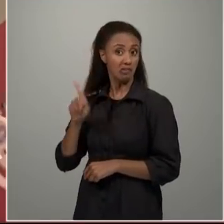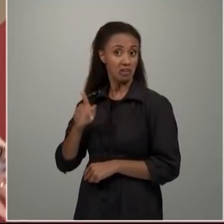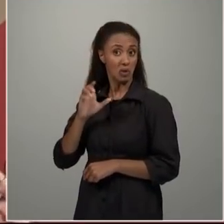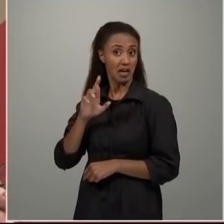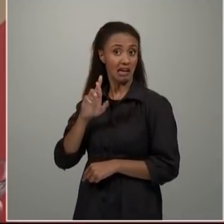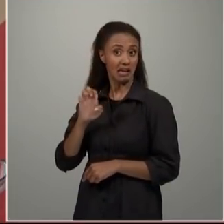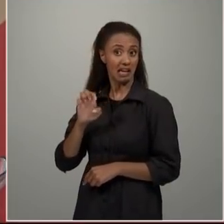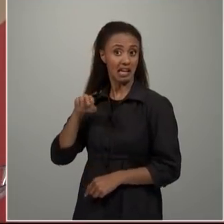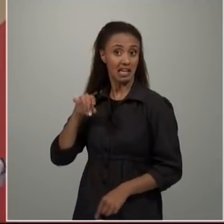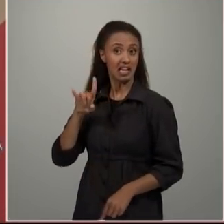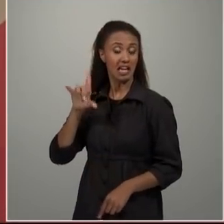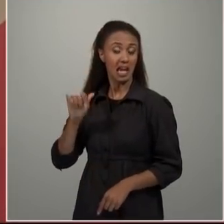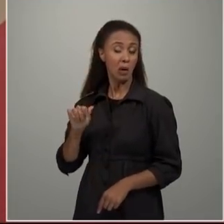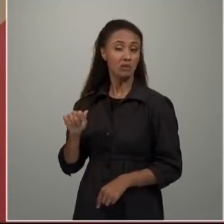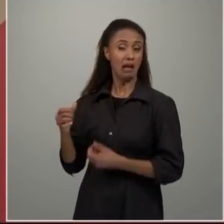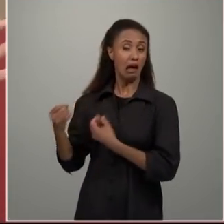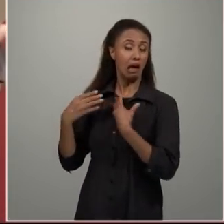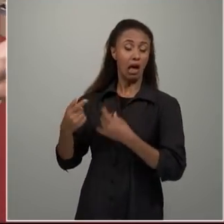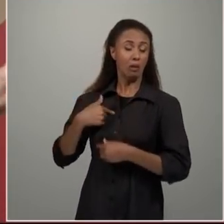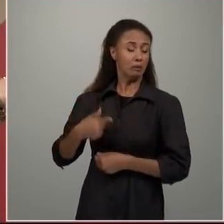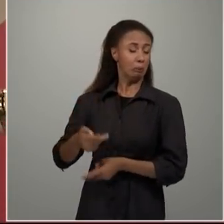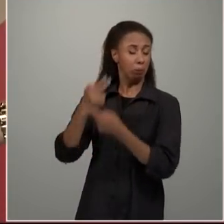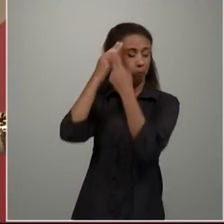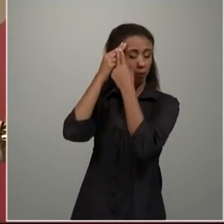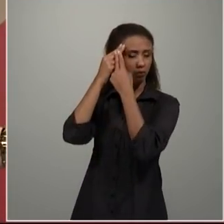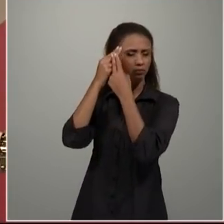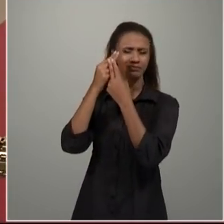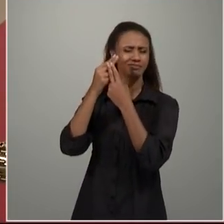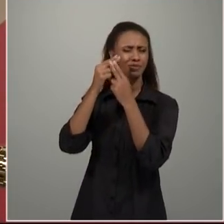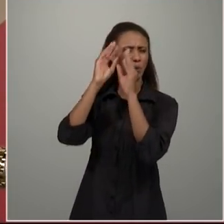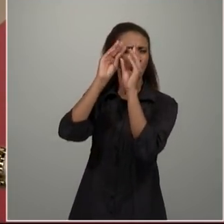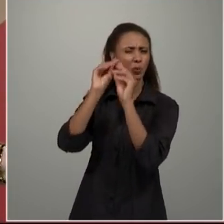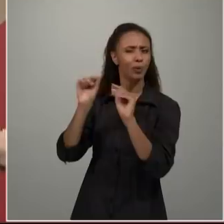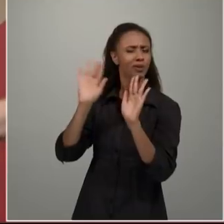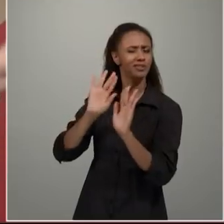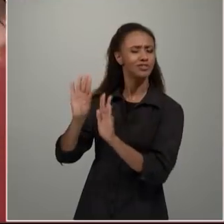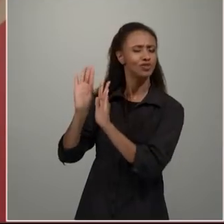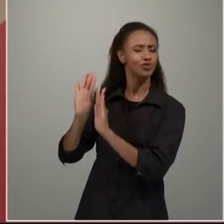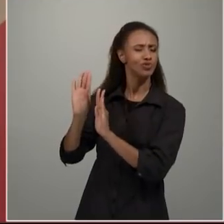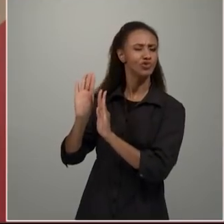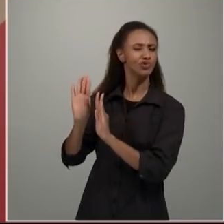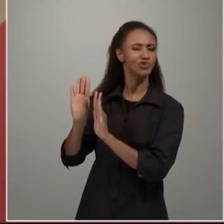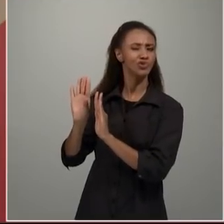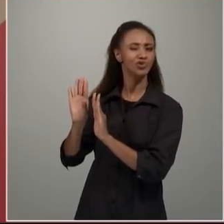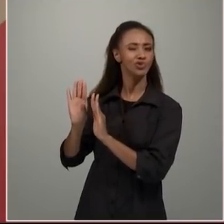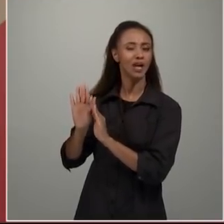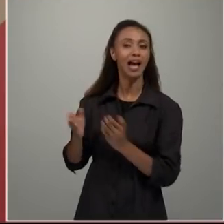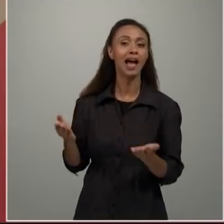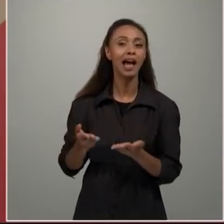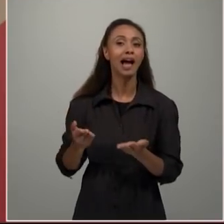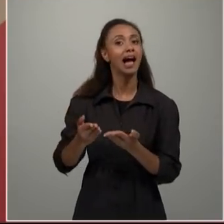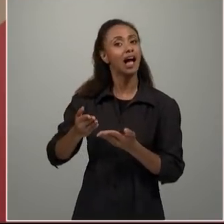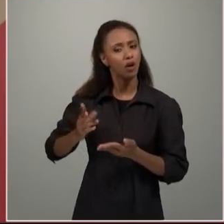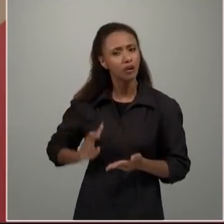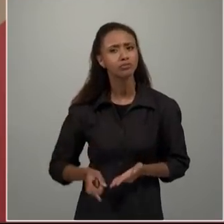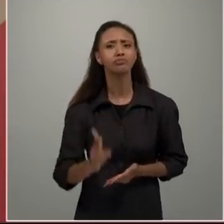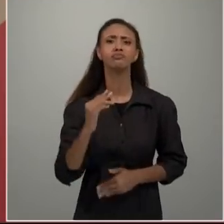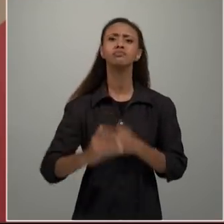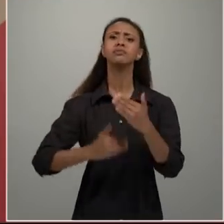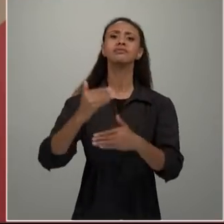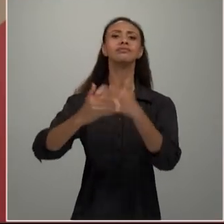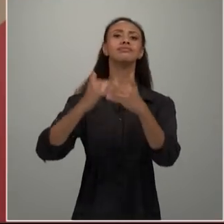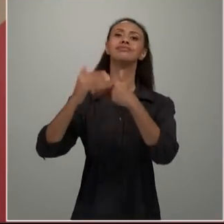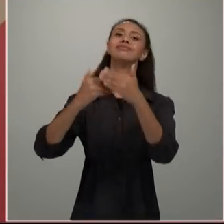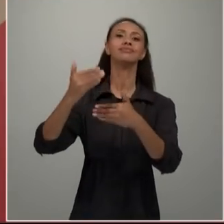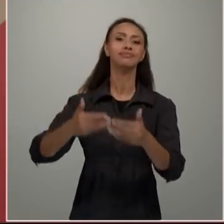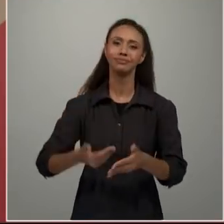e ela mexeu com trauma esquece deixa ela lá está e vamos seguir a caminhada gente vamos tocar